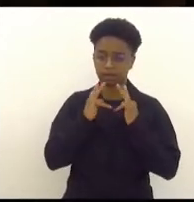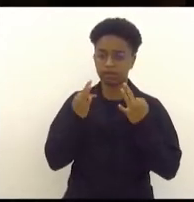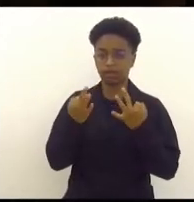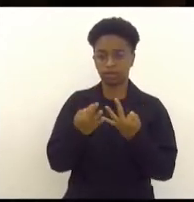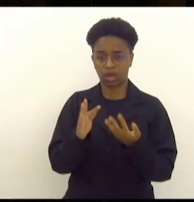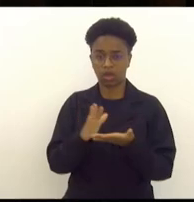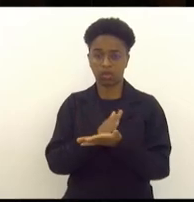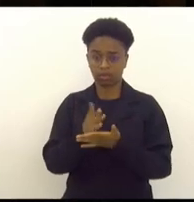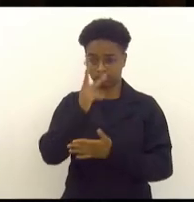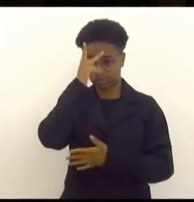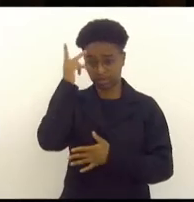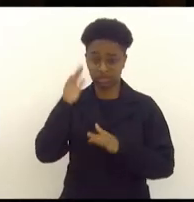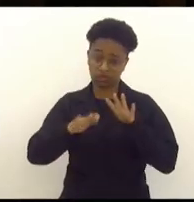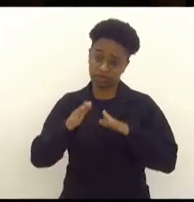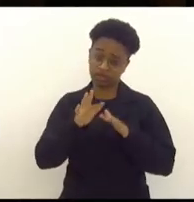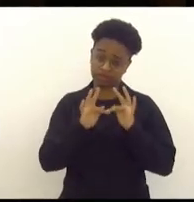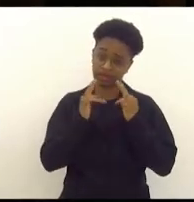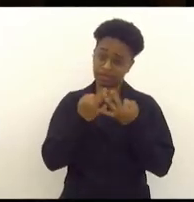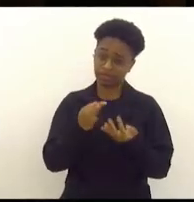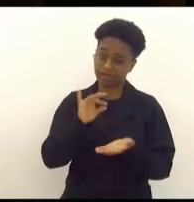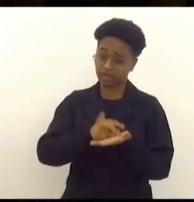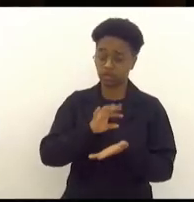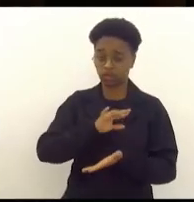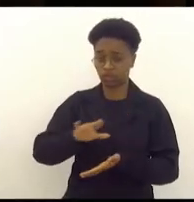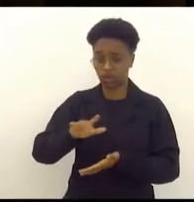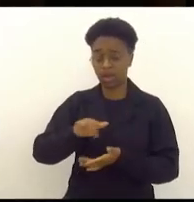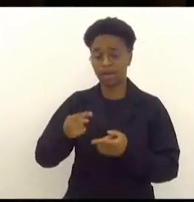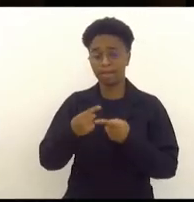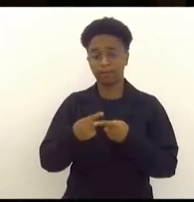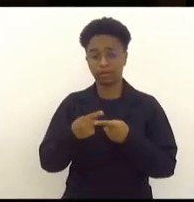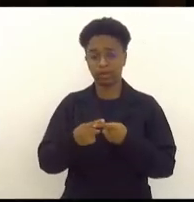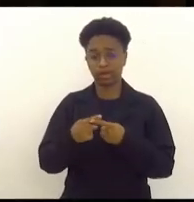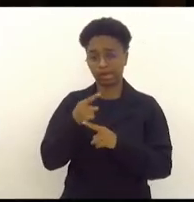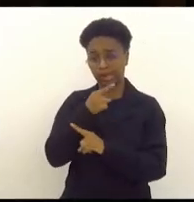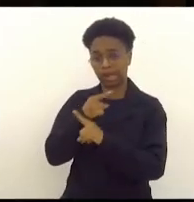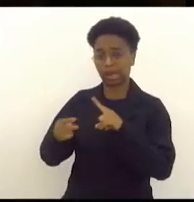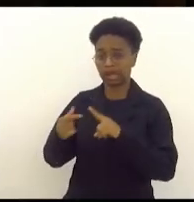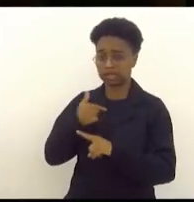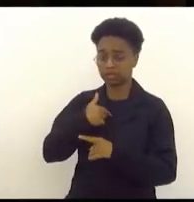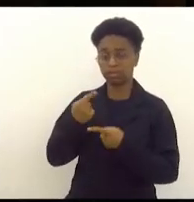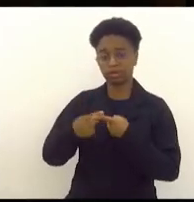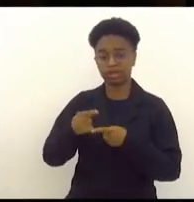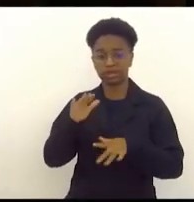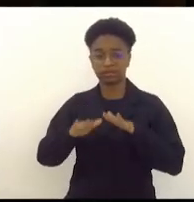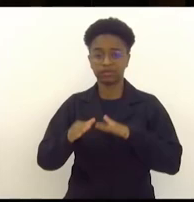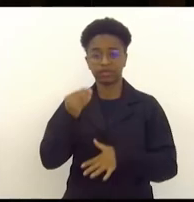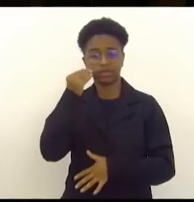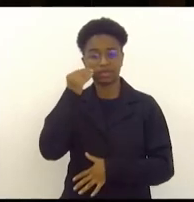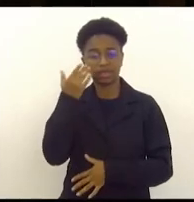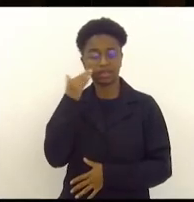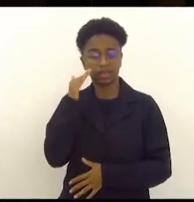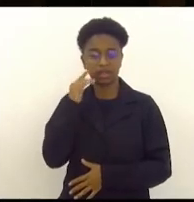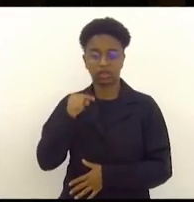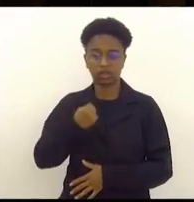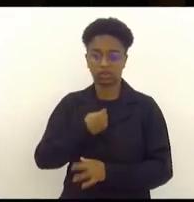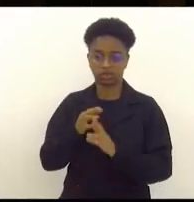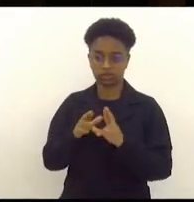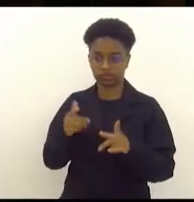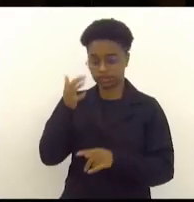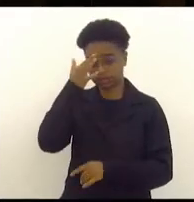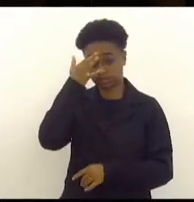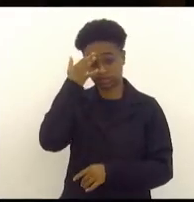talvez não seja tão família assim né porque não teria esse cancelamento acho que a gente saberia compreender as nossas diferenças mas